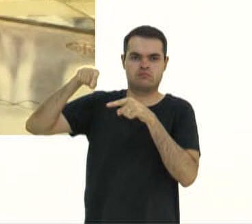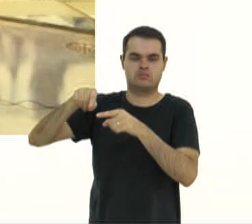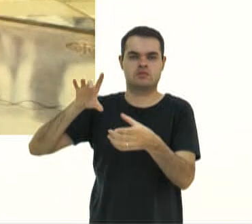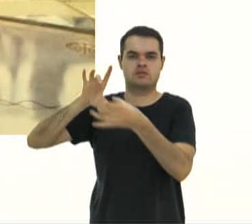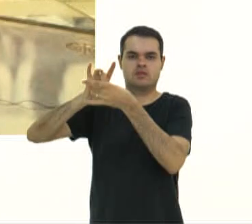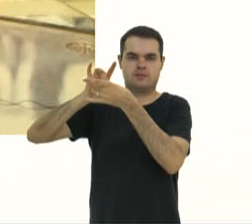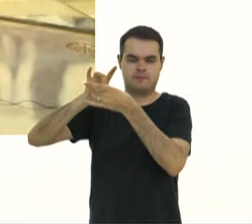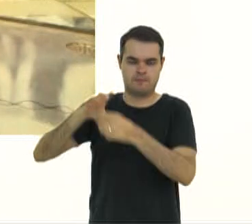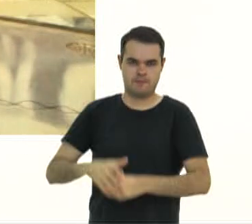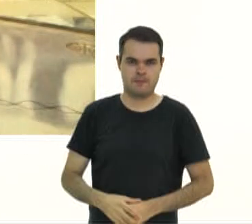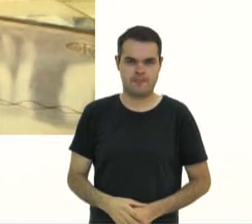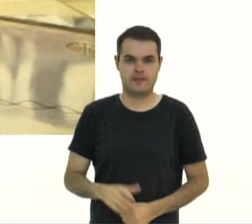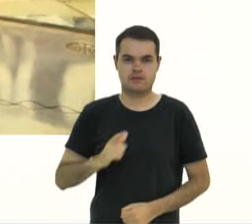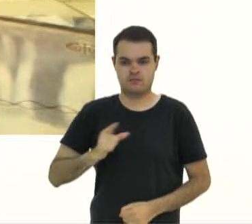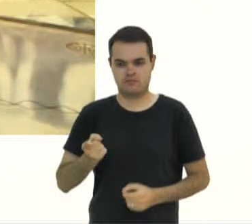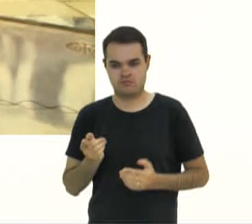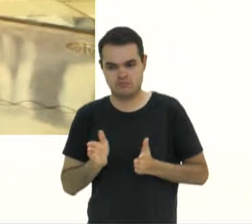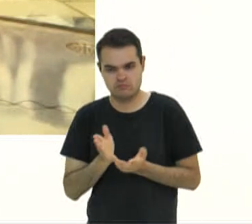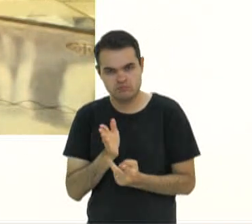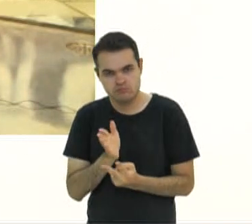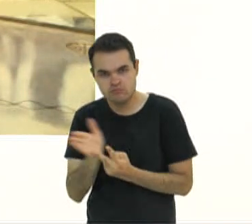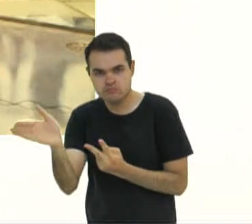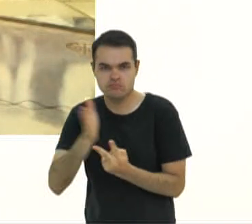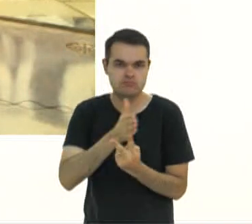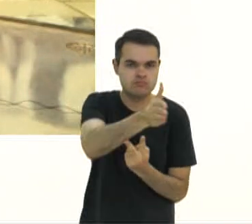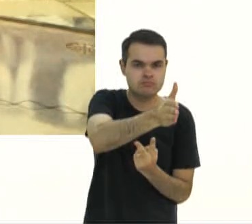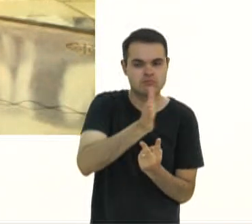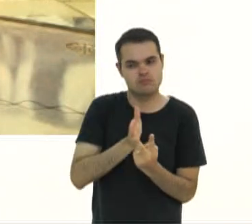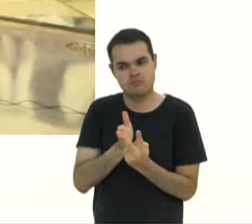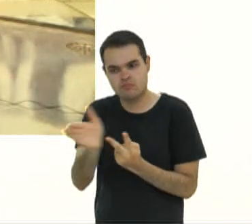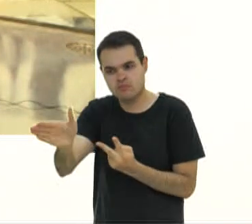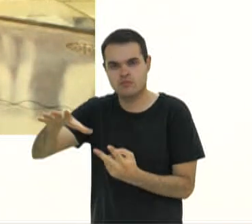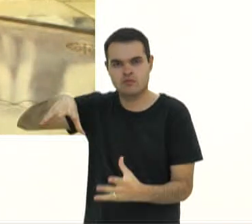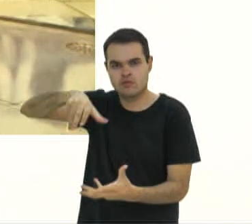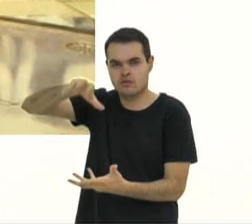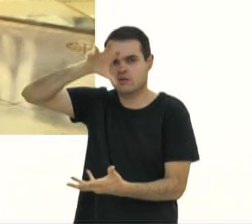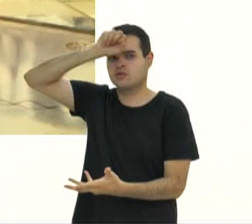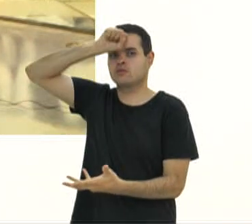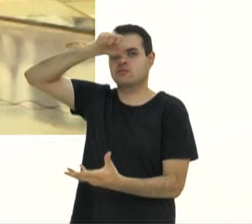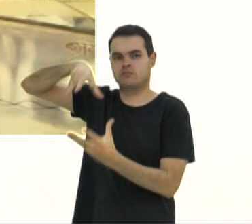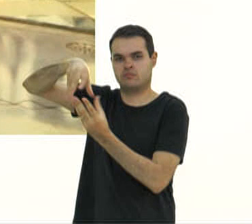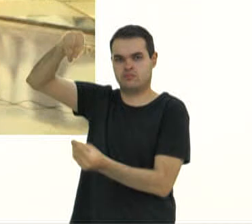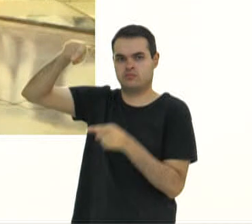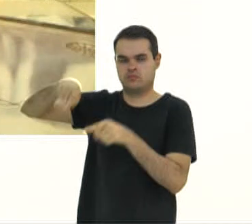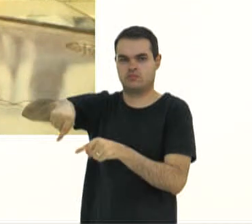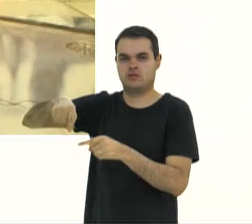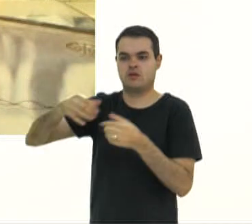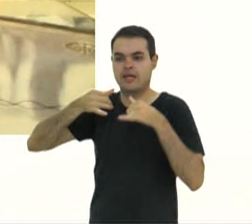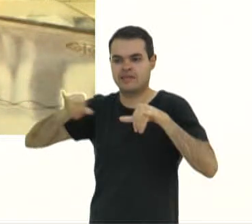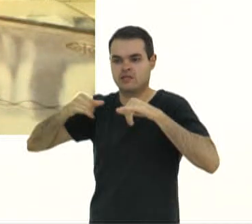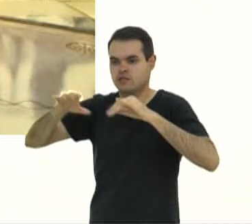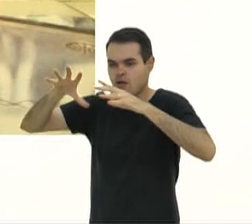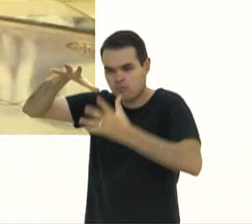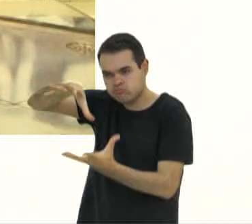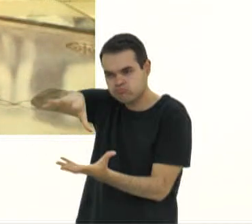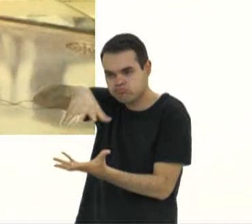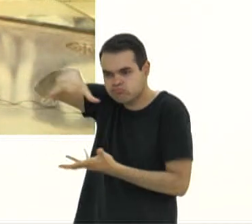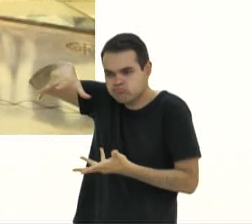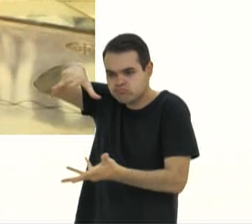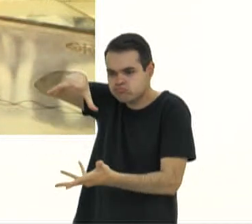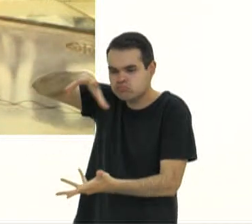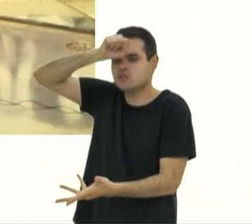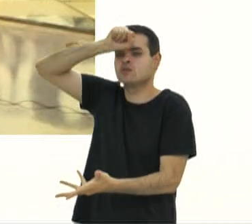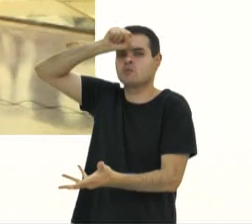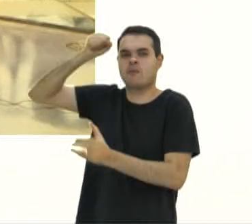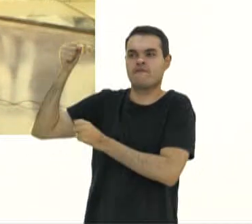de pensamento. A corrente espiritualista, que dizia que a energia era algo místico, né? De uma